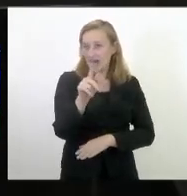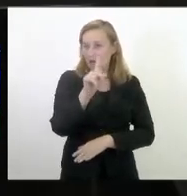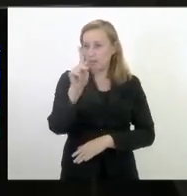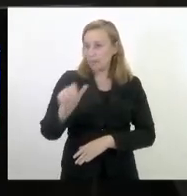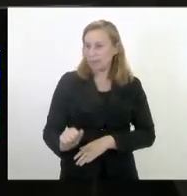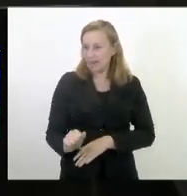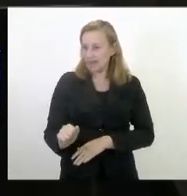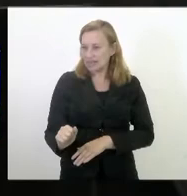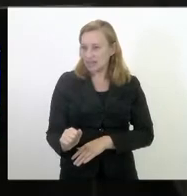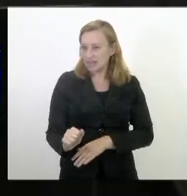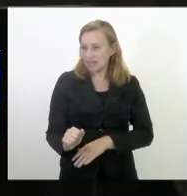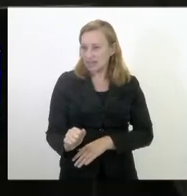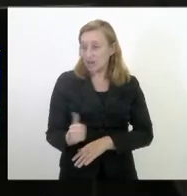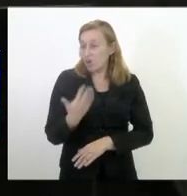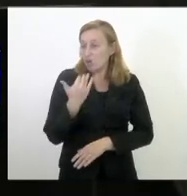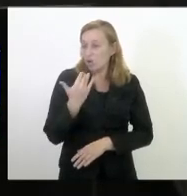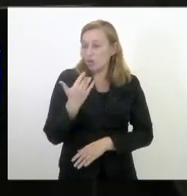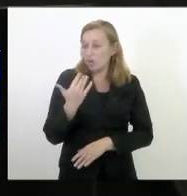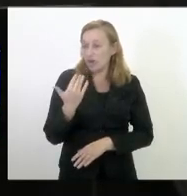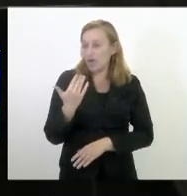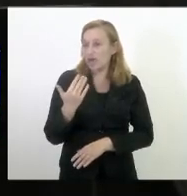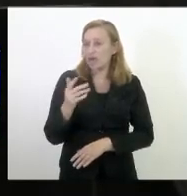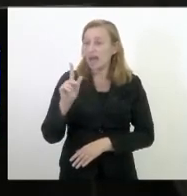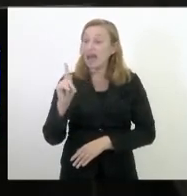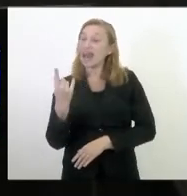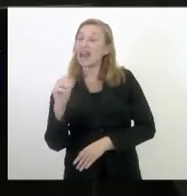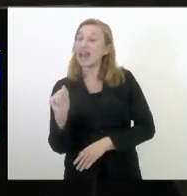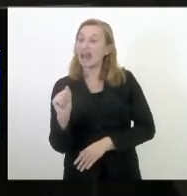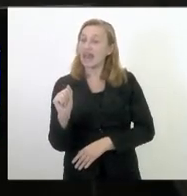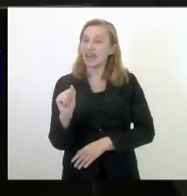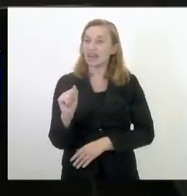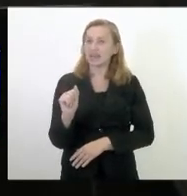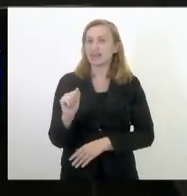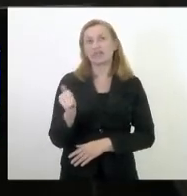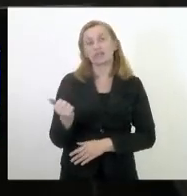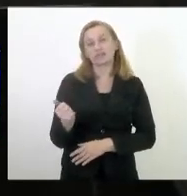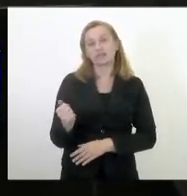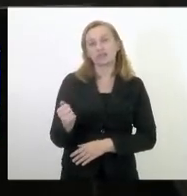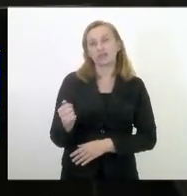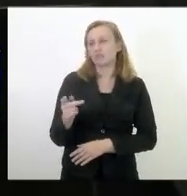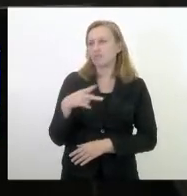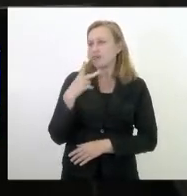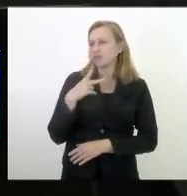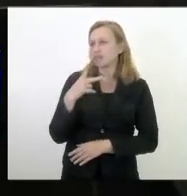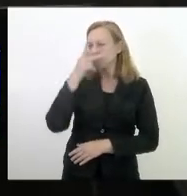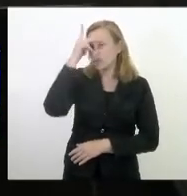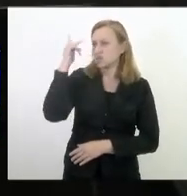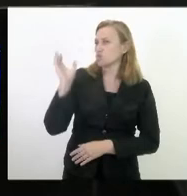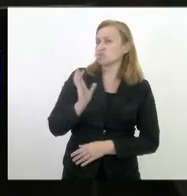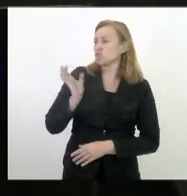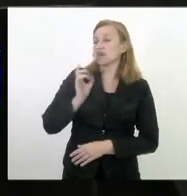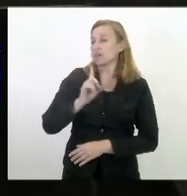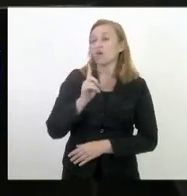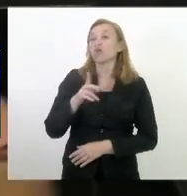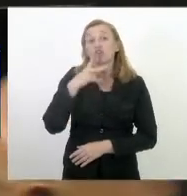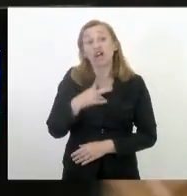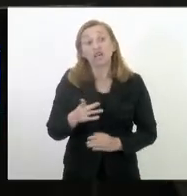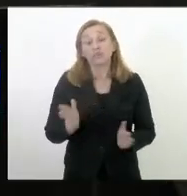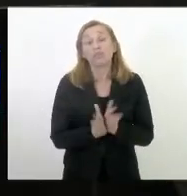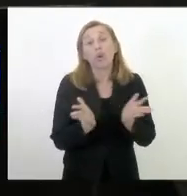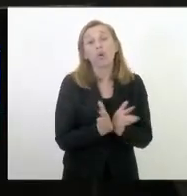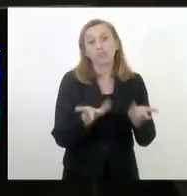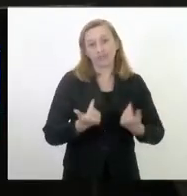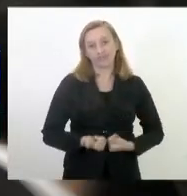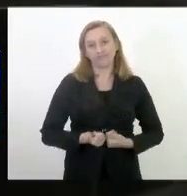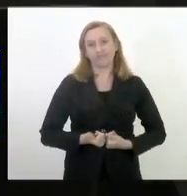aqui não, deputado Luiz Paulo, estamos tratando de famílias que têm muita dificuldade de conseguir se manter do ponto de vista de sua